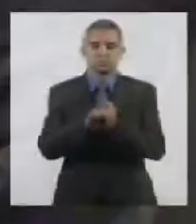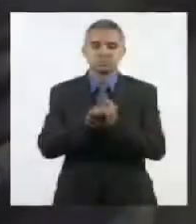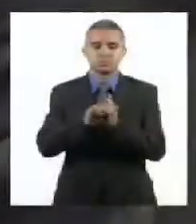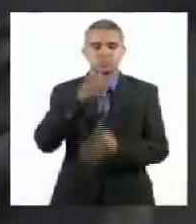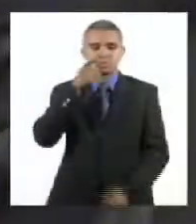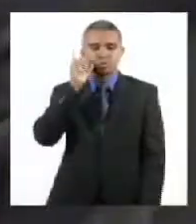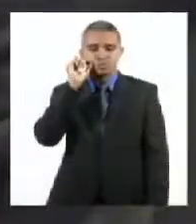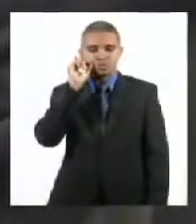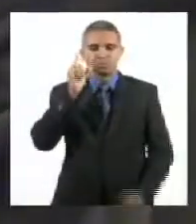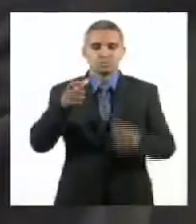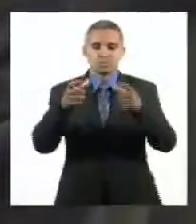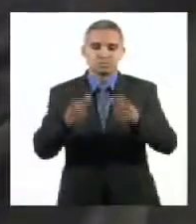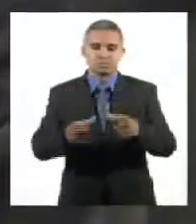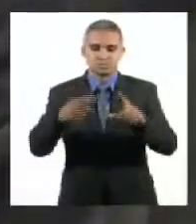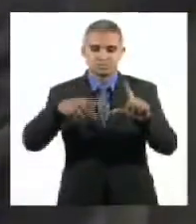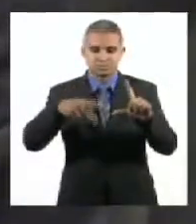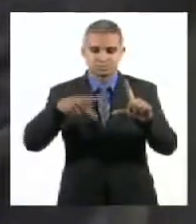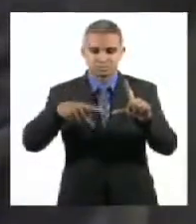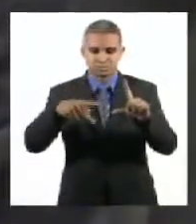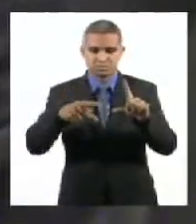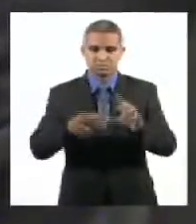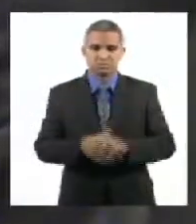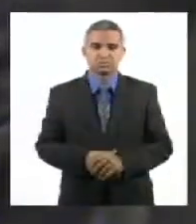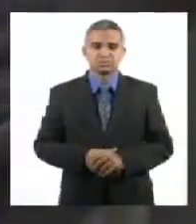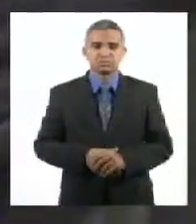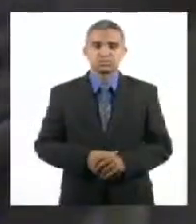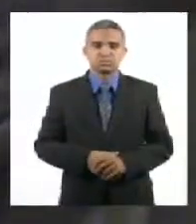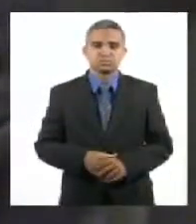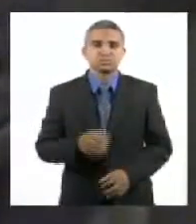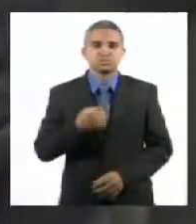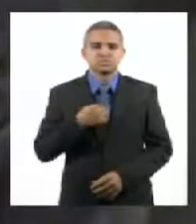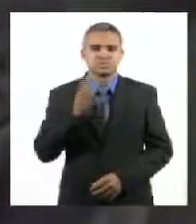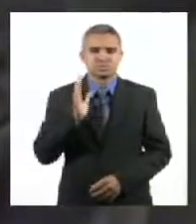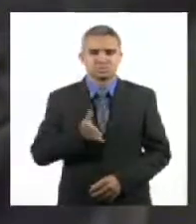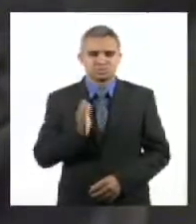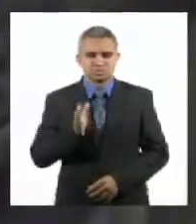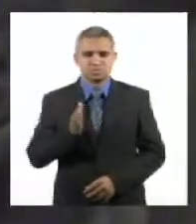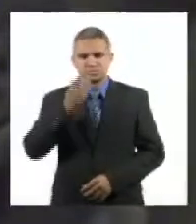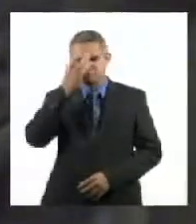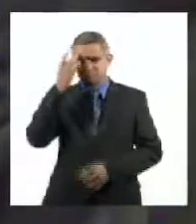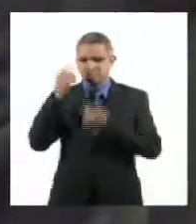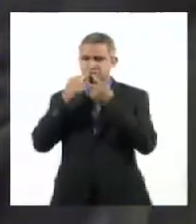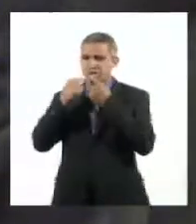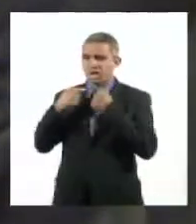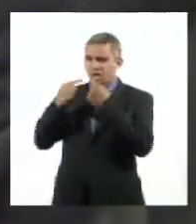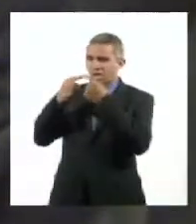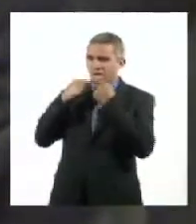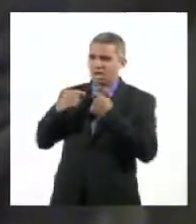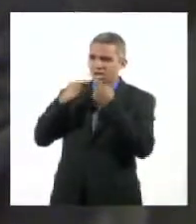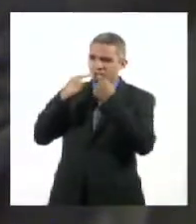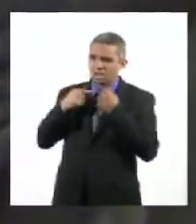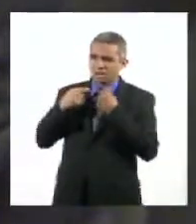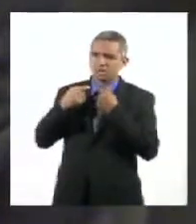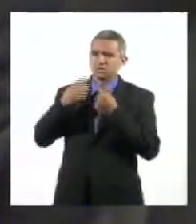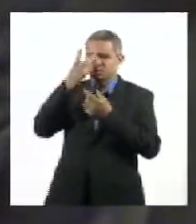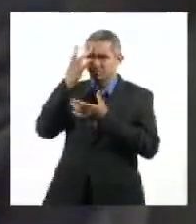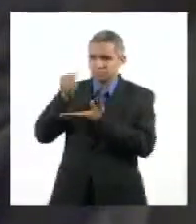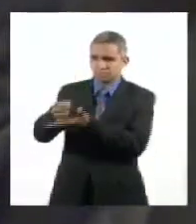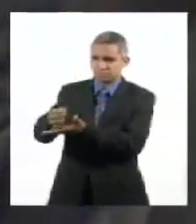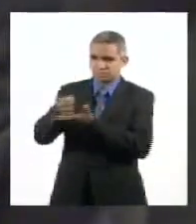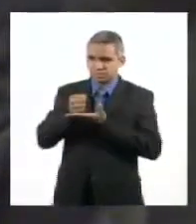Eu já venho há algum tempo recebendo diversas reclamações de pessoas que me ajudaram, que me apoiaram a respeito